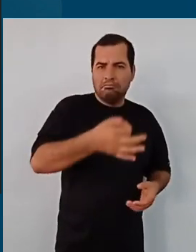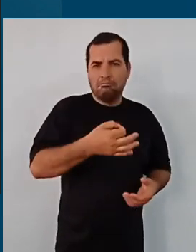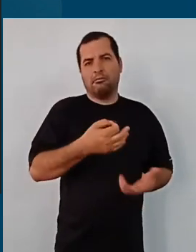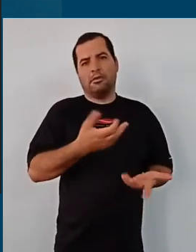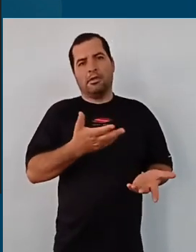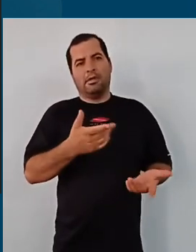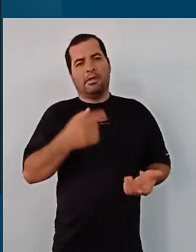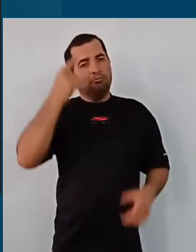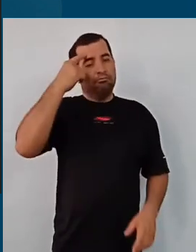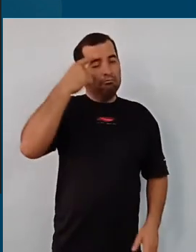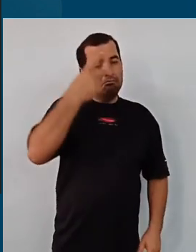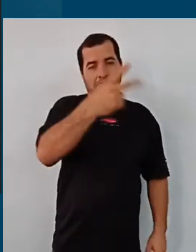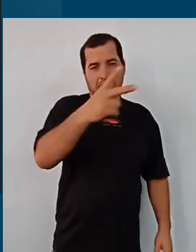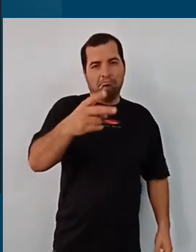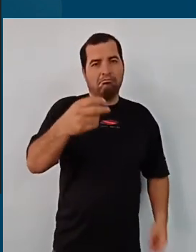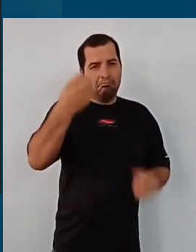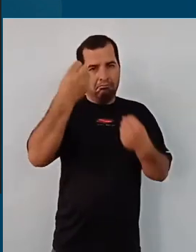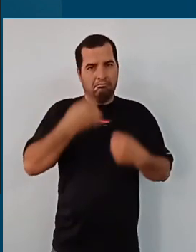suas considerações.